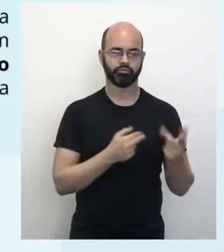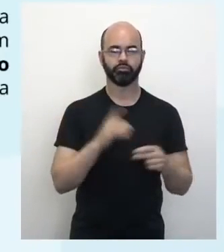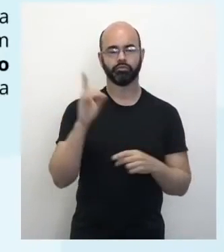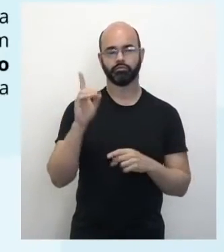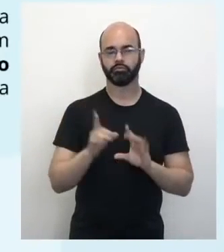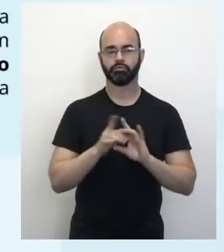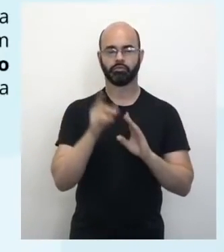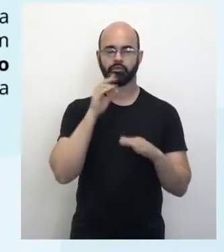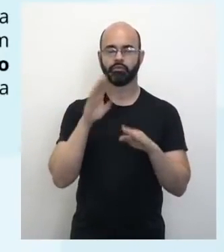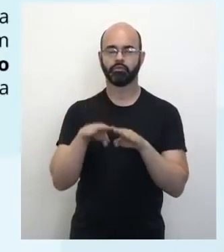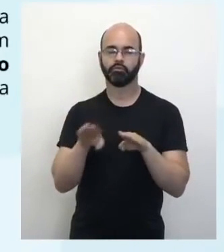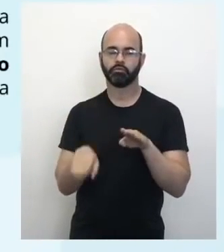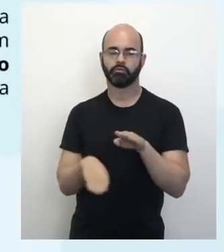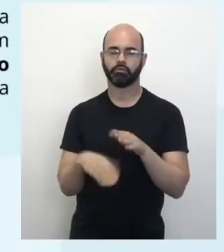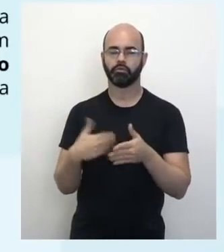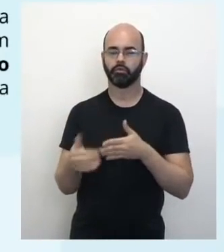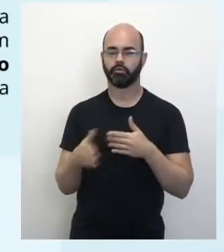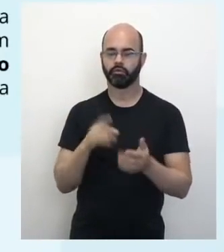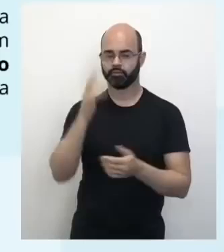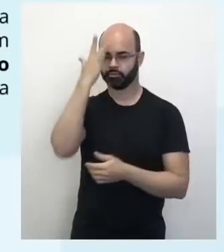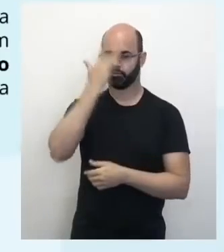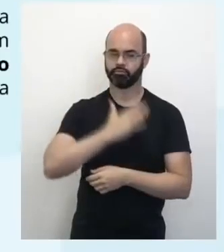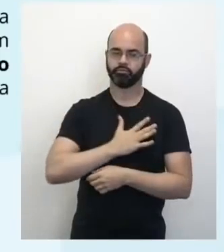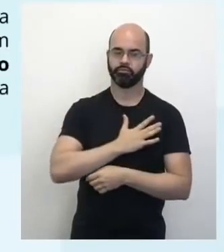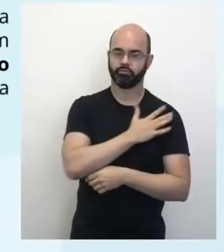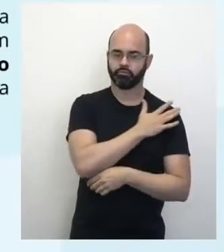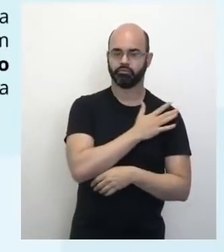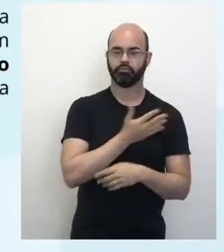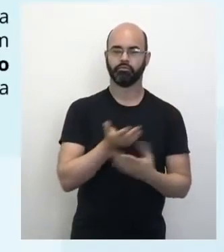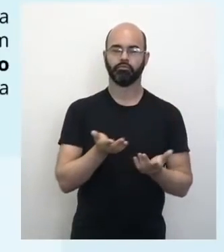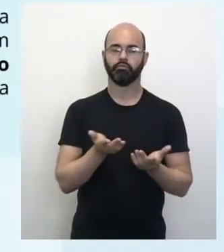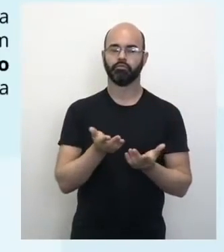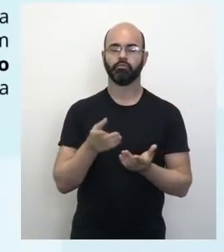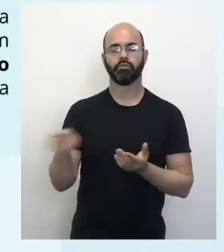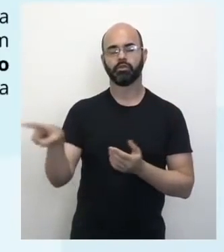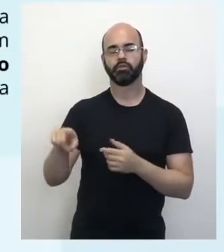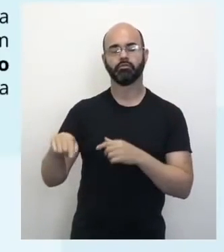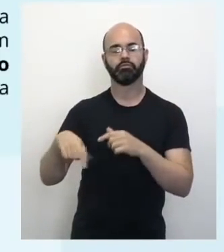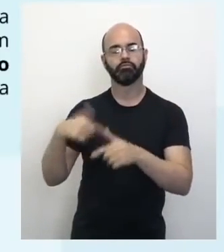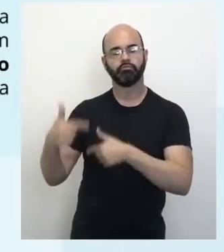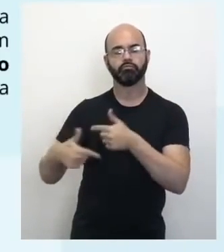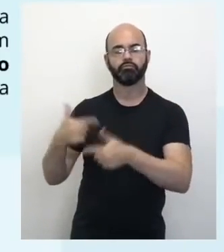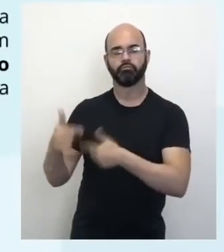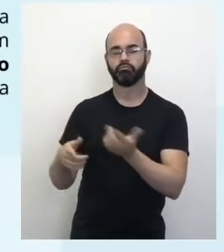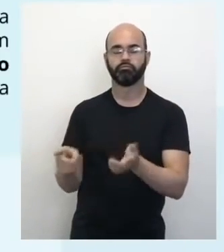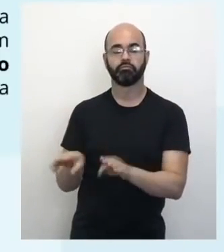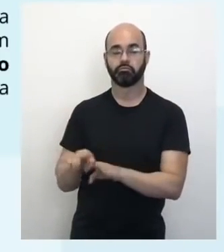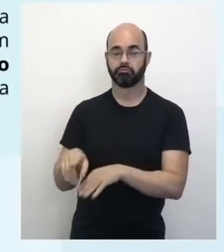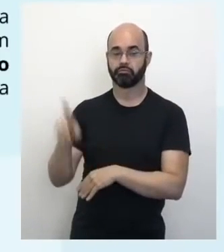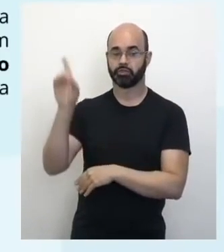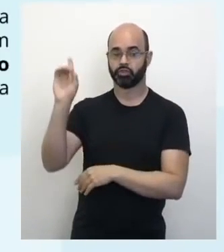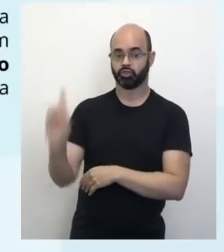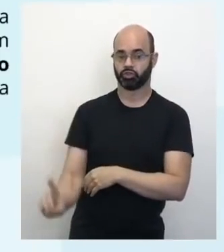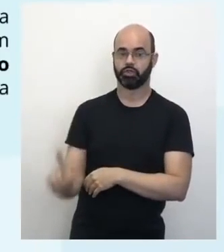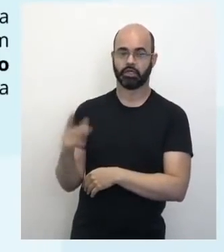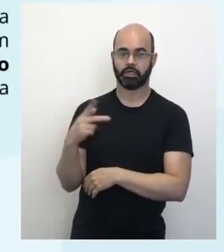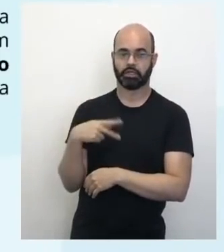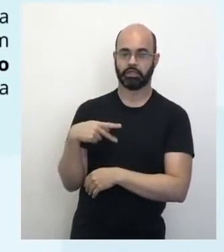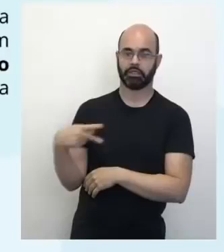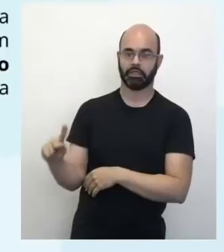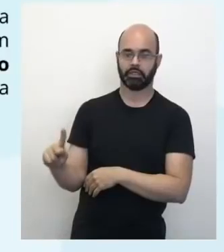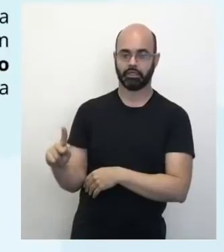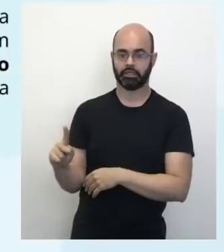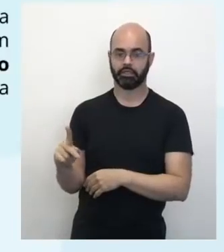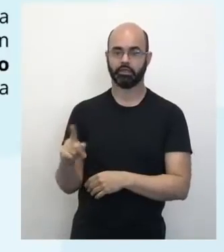de não serem submetidos a nenhuma forma de discriminação no exercício de seus direitos, que esteja fundada, em